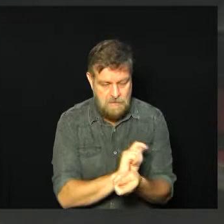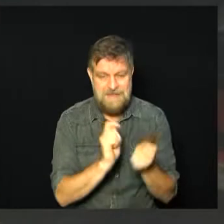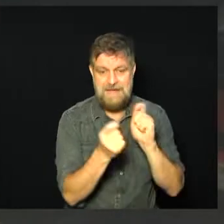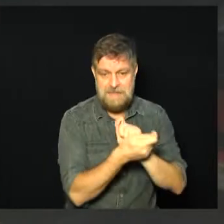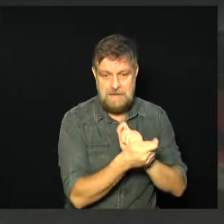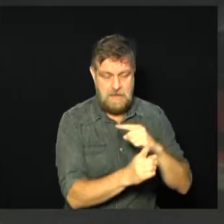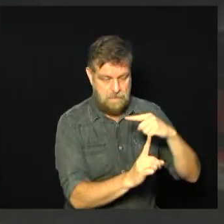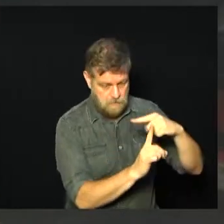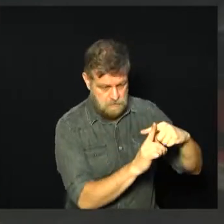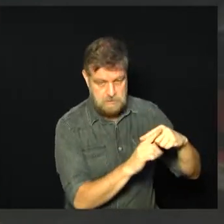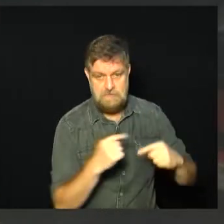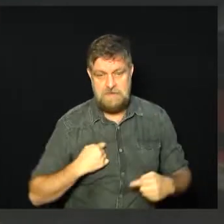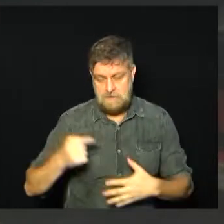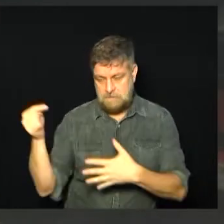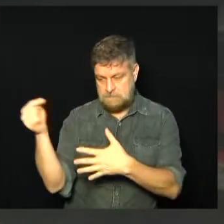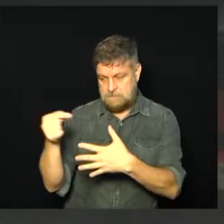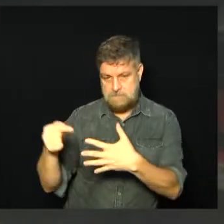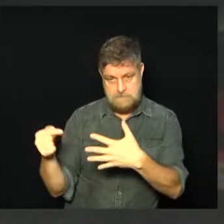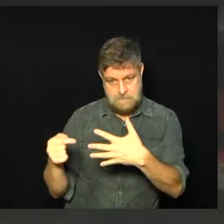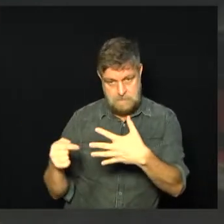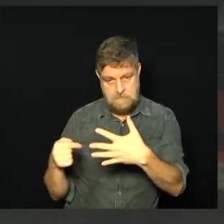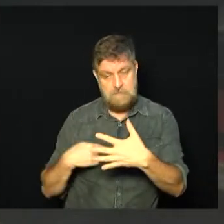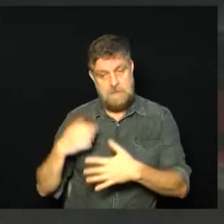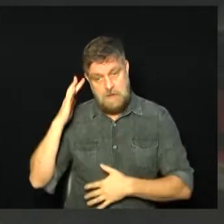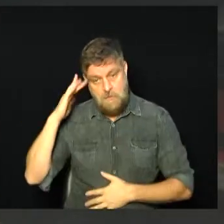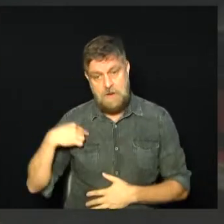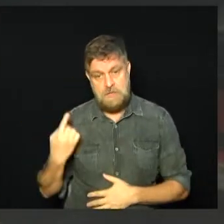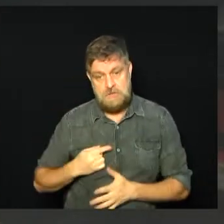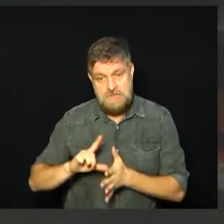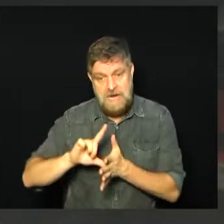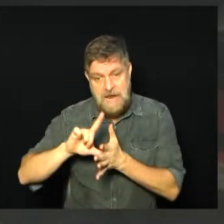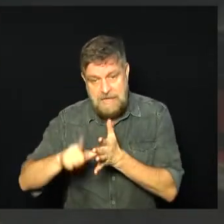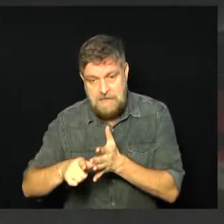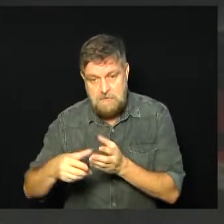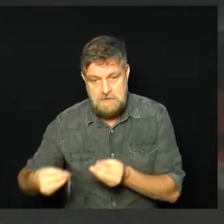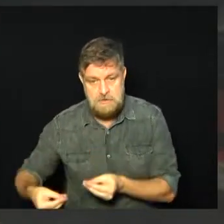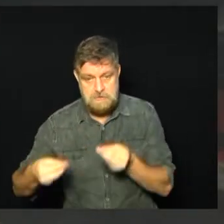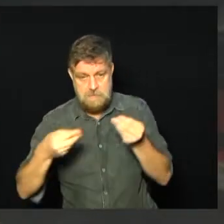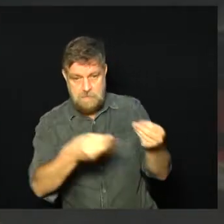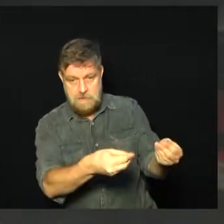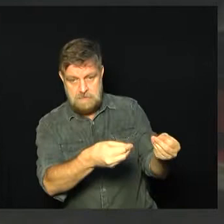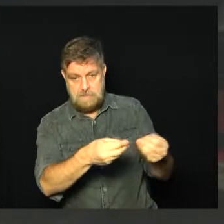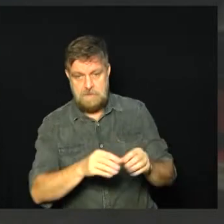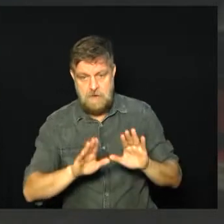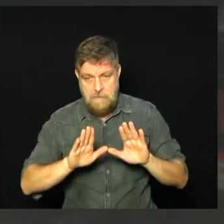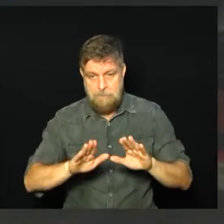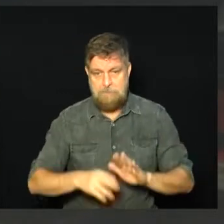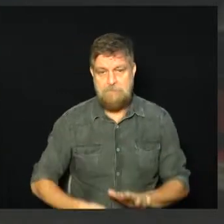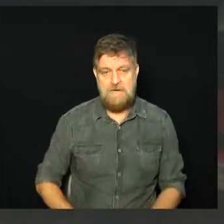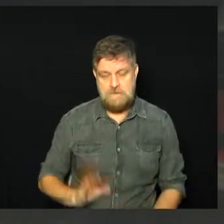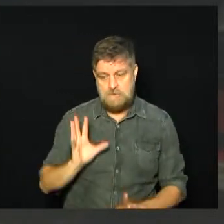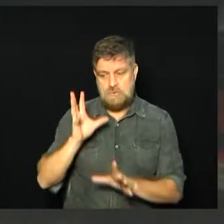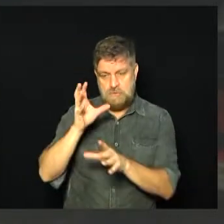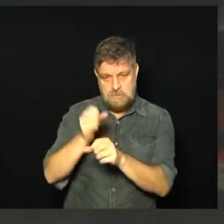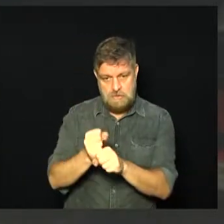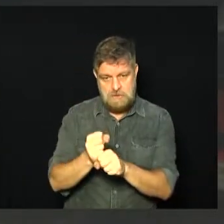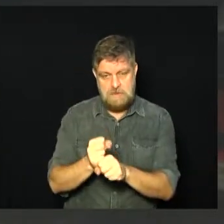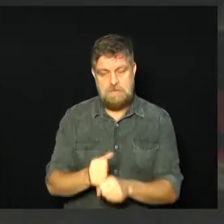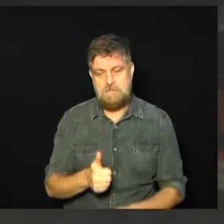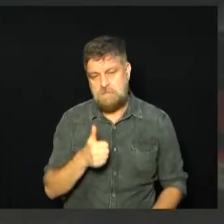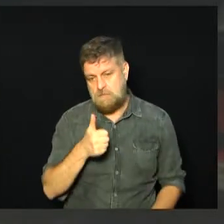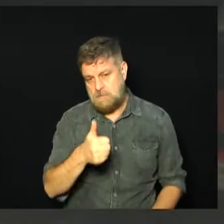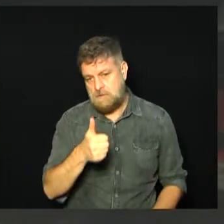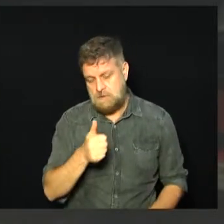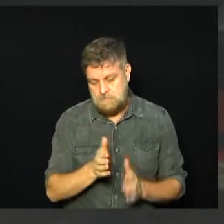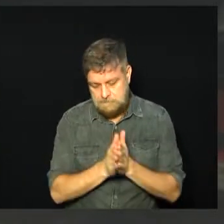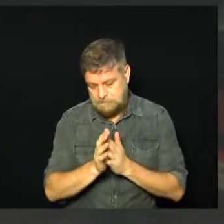questões pontuais que acho que a gente pode posteriormente endereçar, mas, em via de regra, tem muito